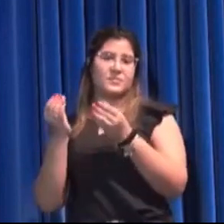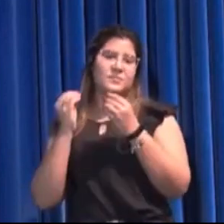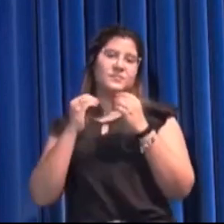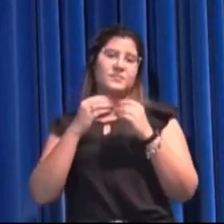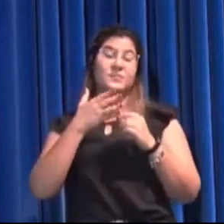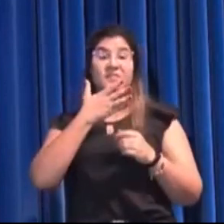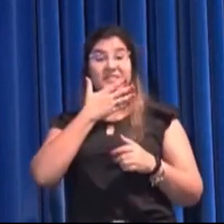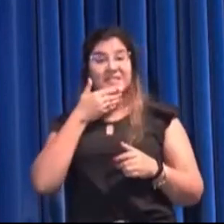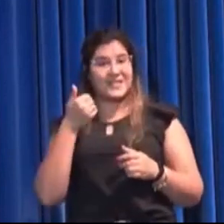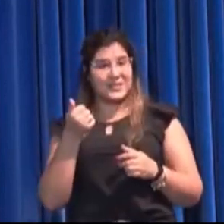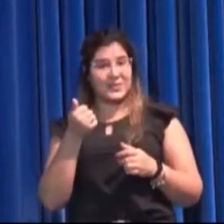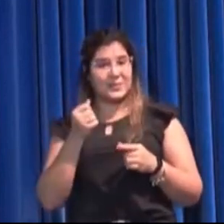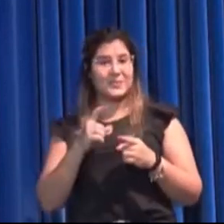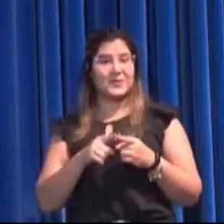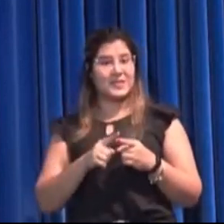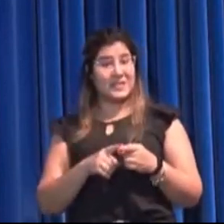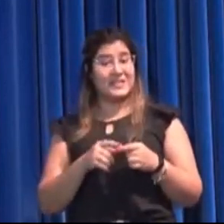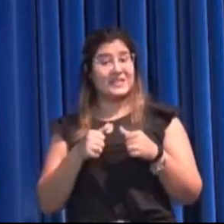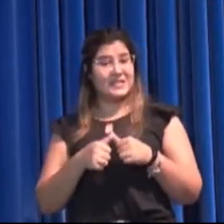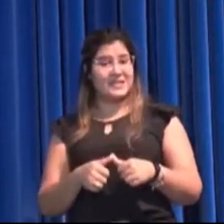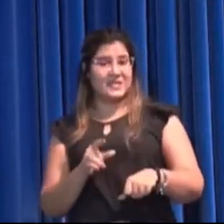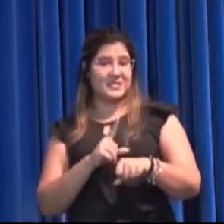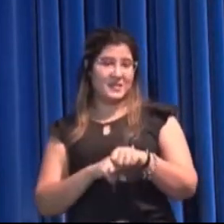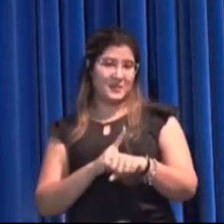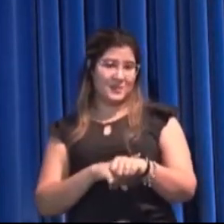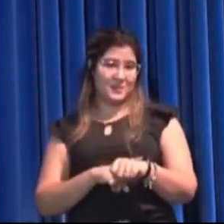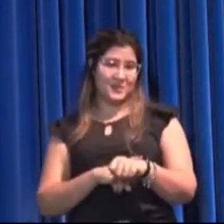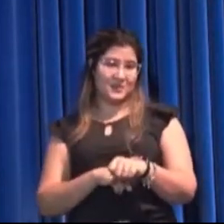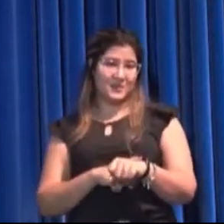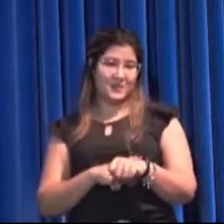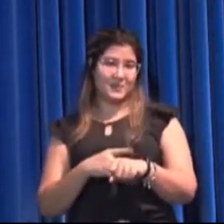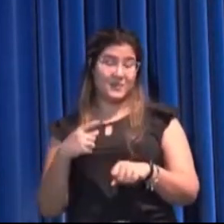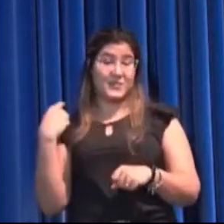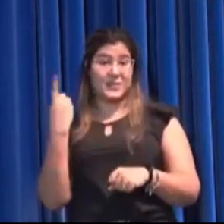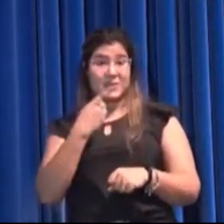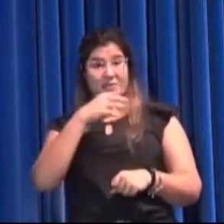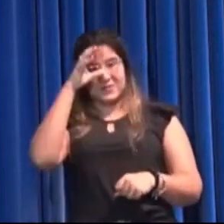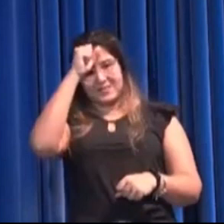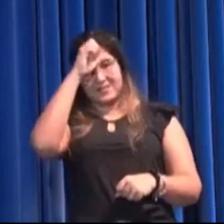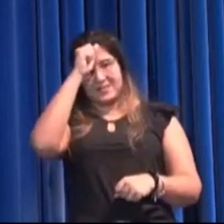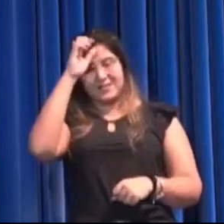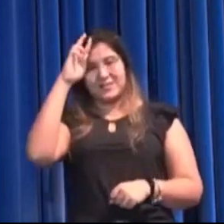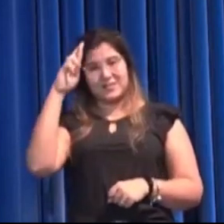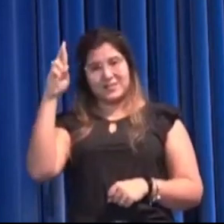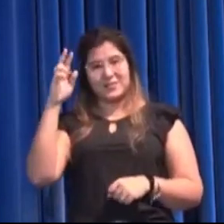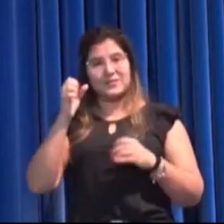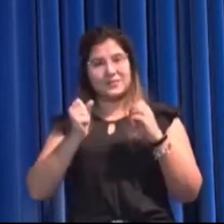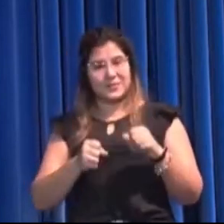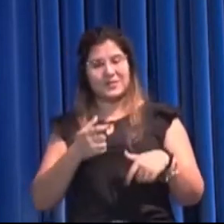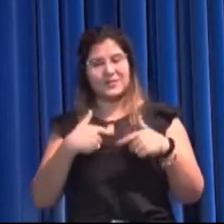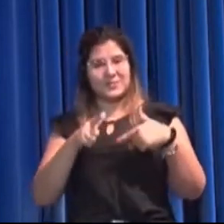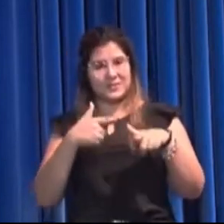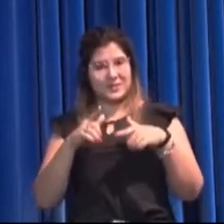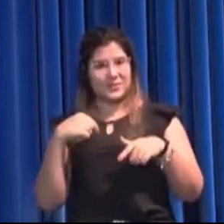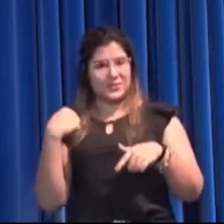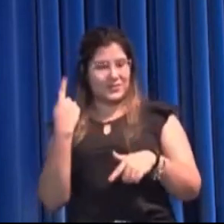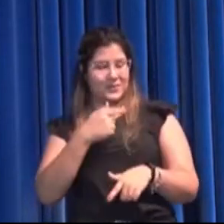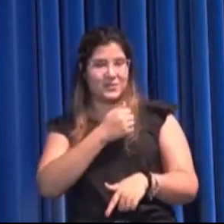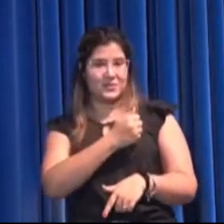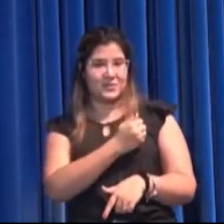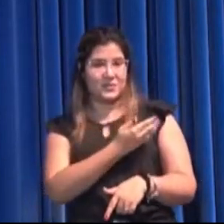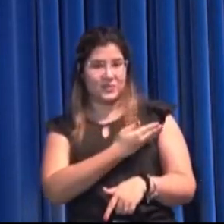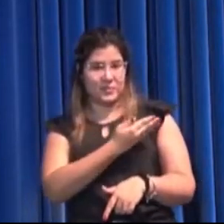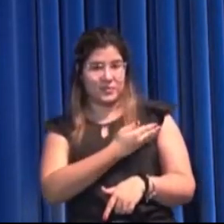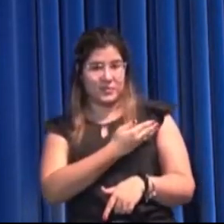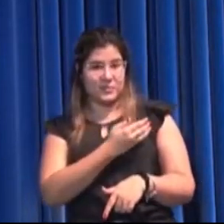Melhor ainda, porque é nestes tempos que nós vamos aprender do Senhor, que Ele vai poder trabalhar nos nossos corações, que Ele vai